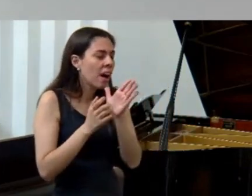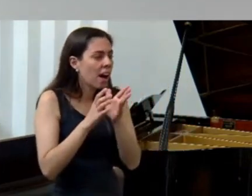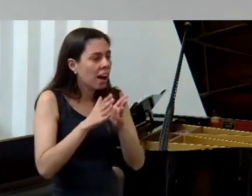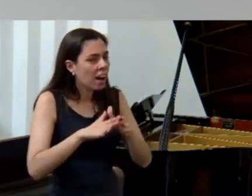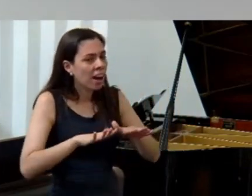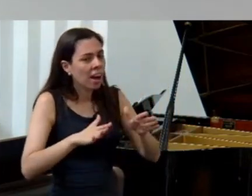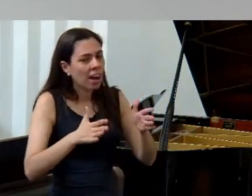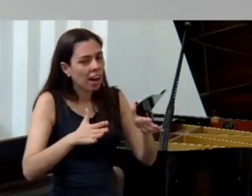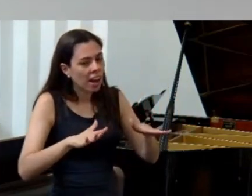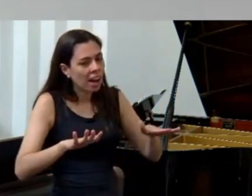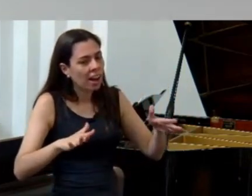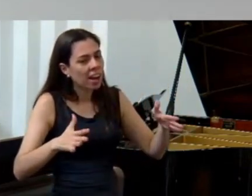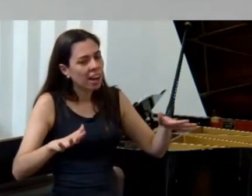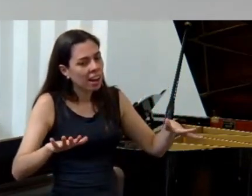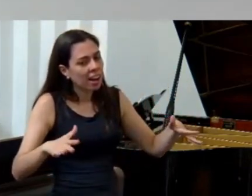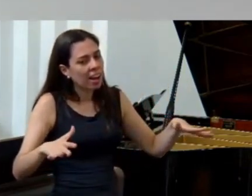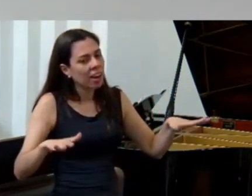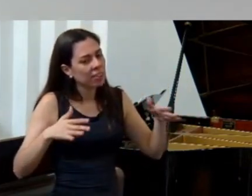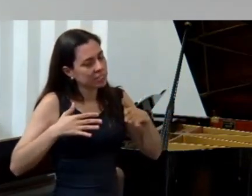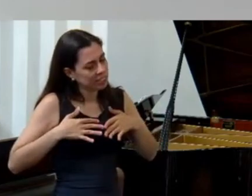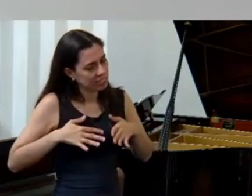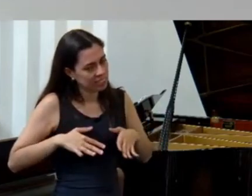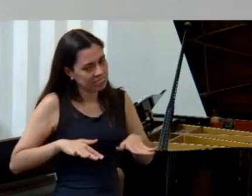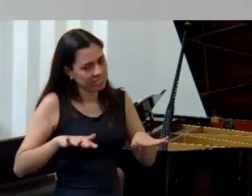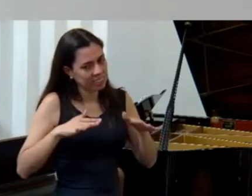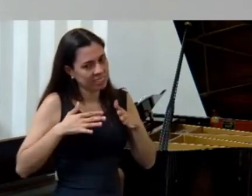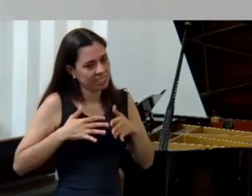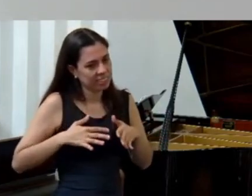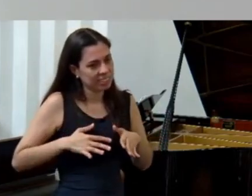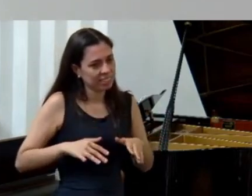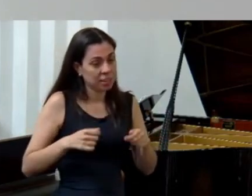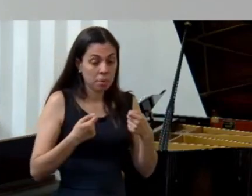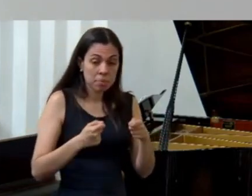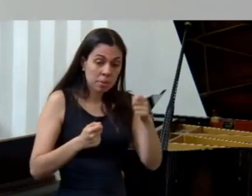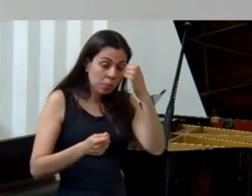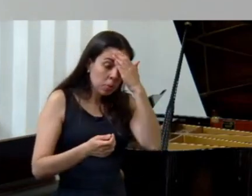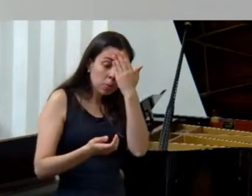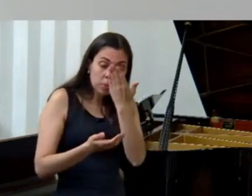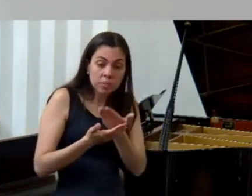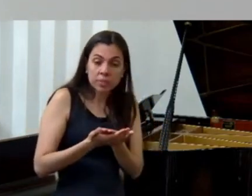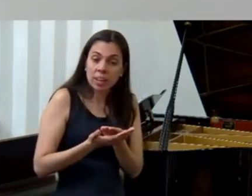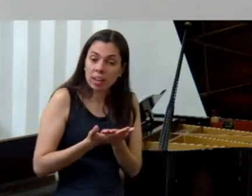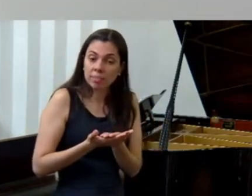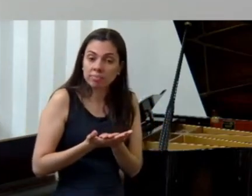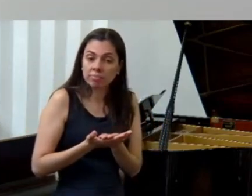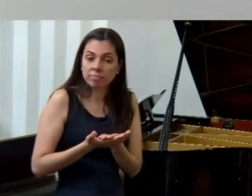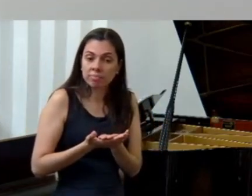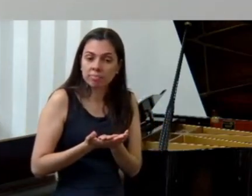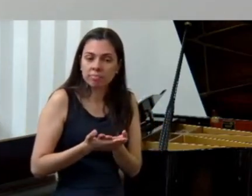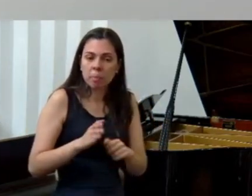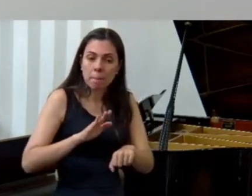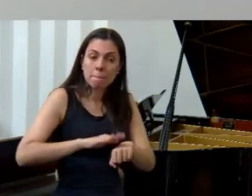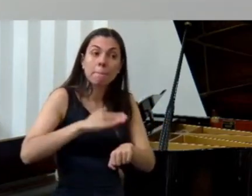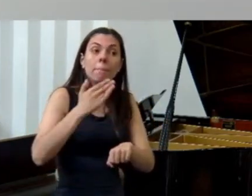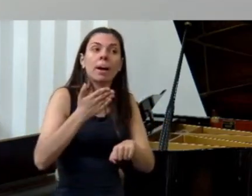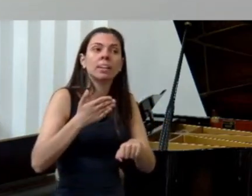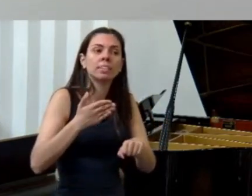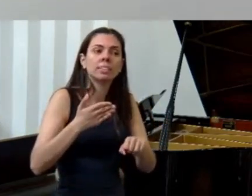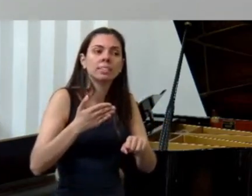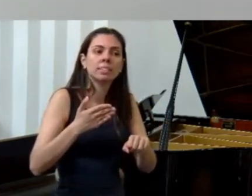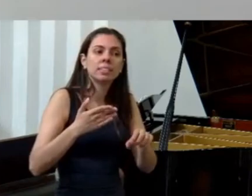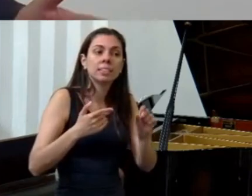tranquilas. Nós devemos confiar mais nele, no provedor, do que na provisão.